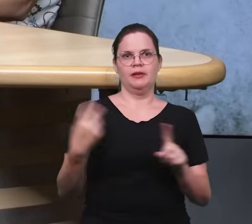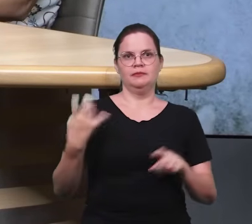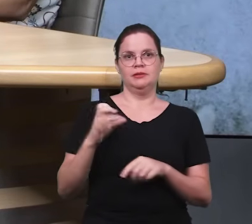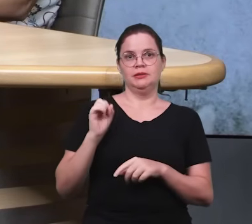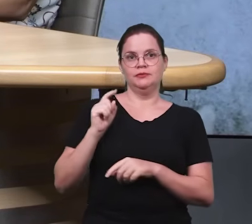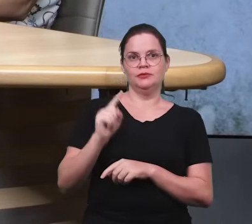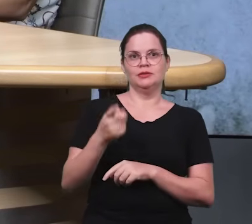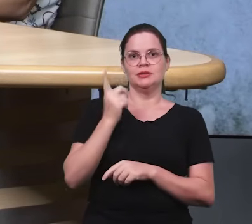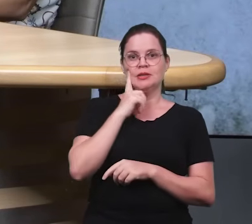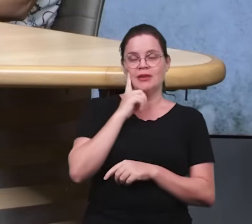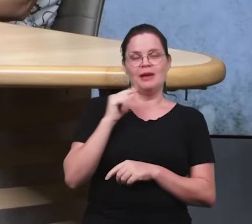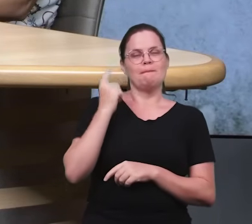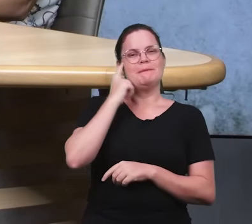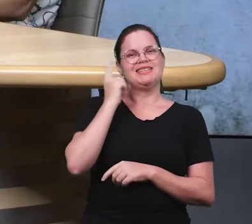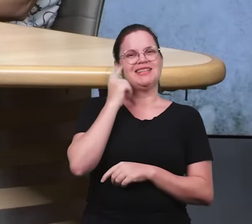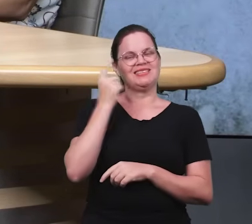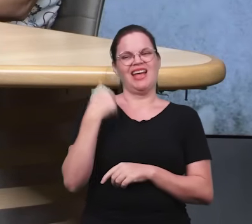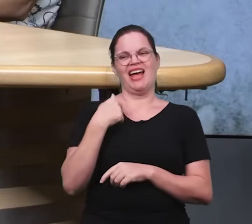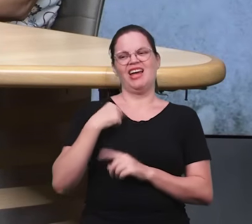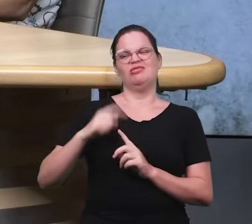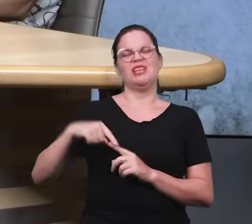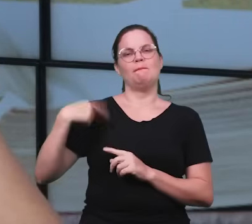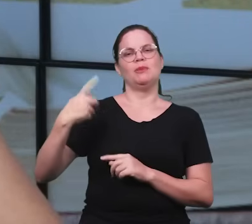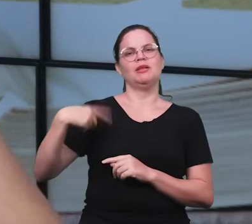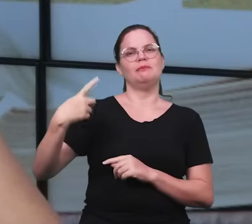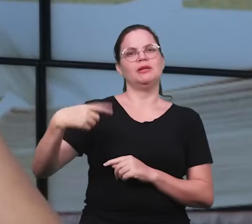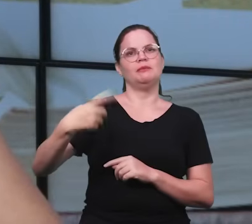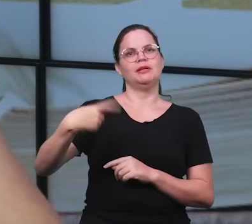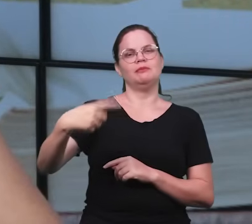para se fortalecer no dia em que